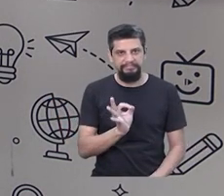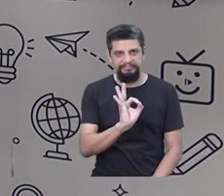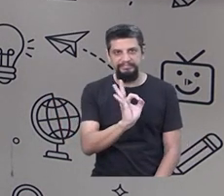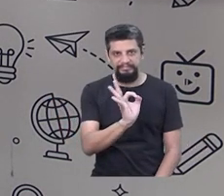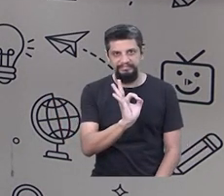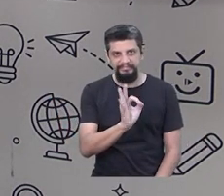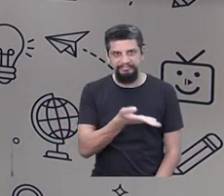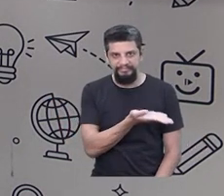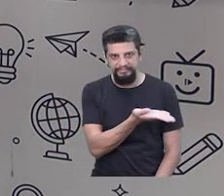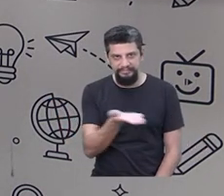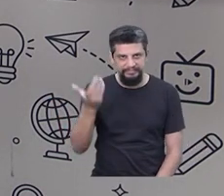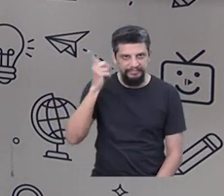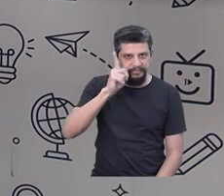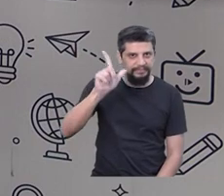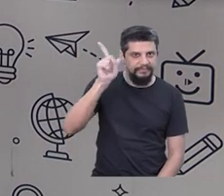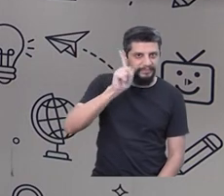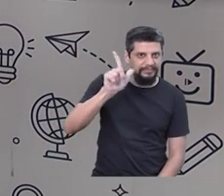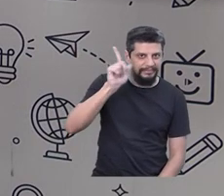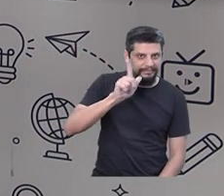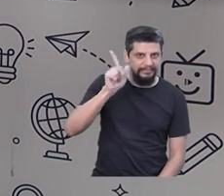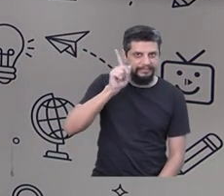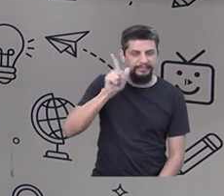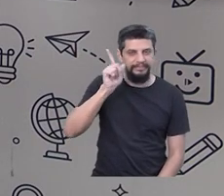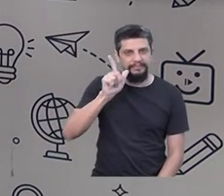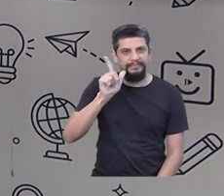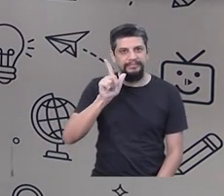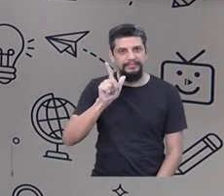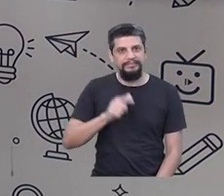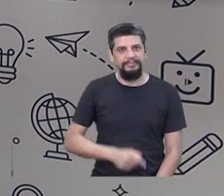Isso mesmo, gente.